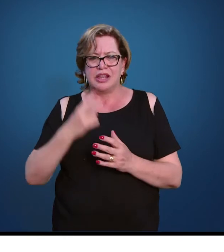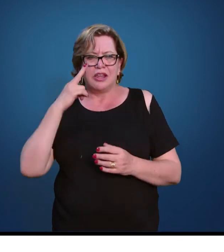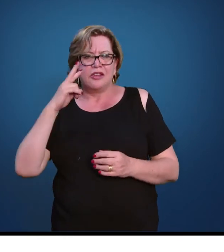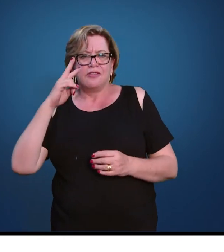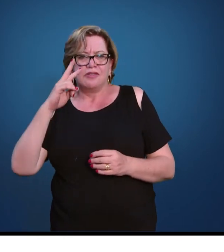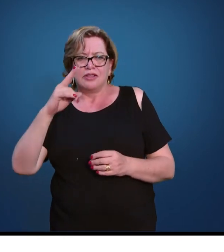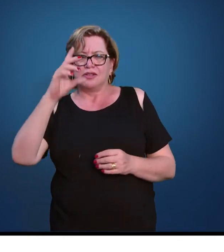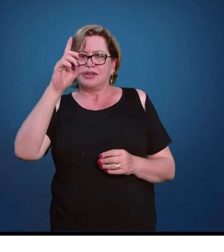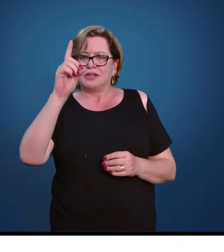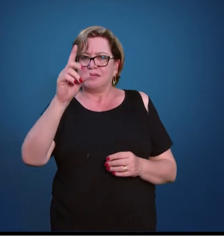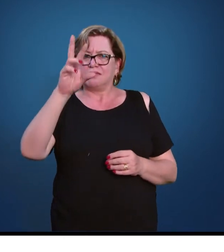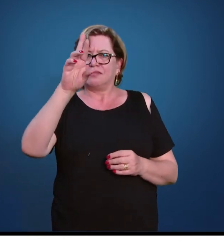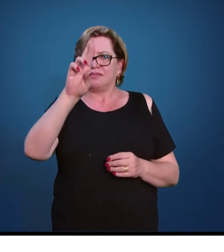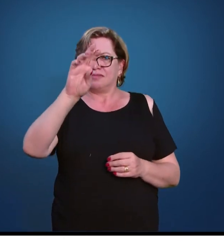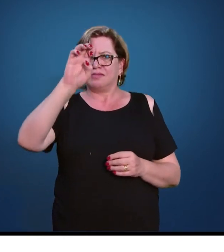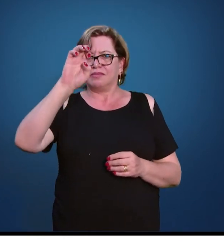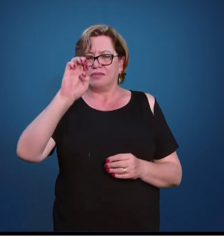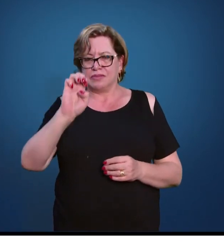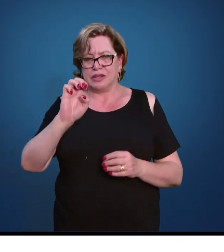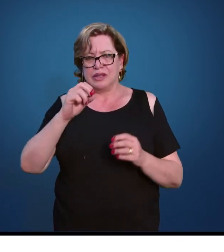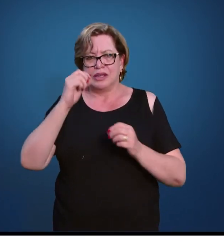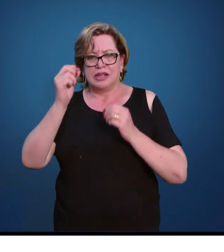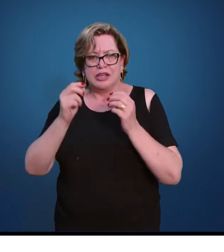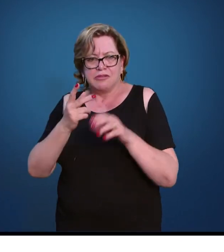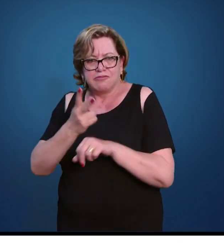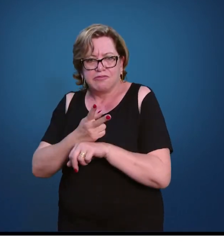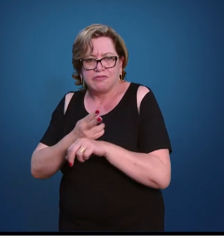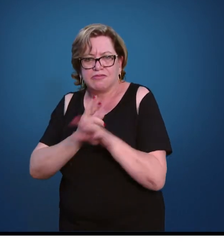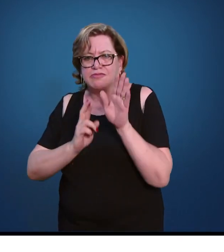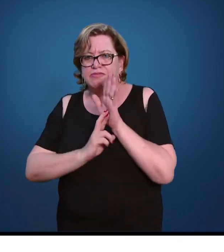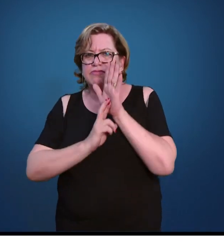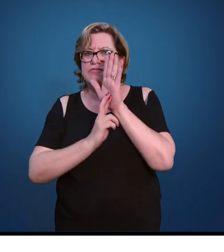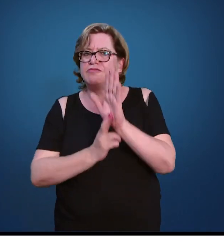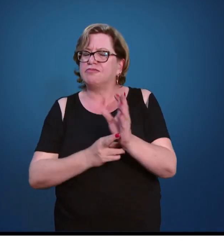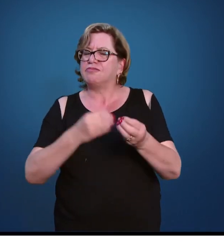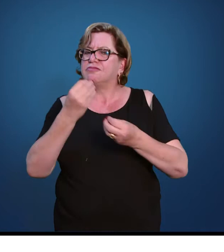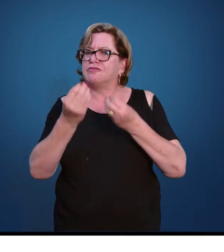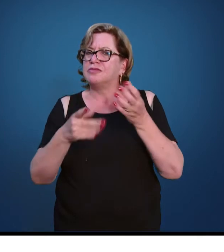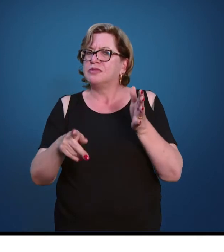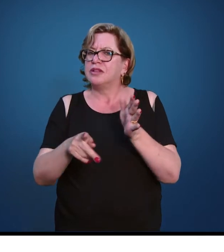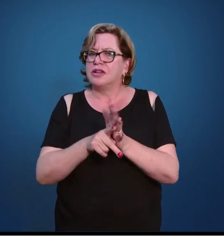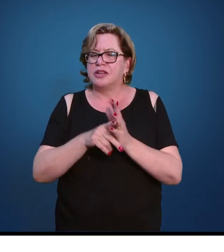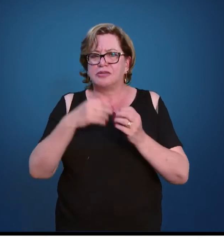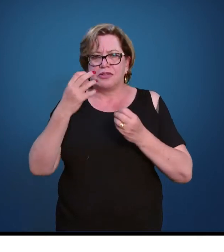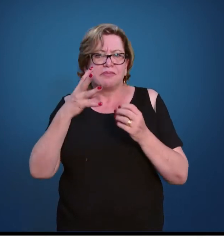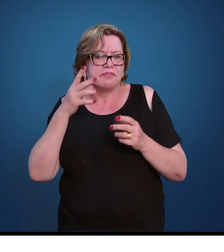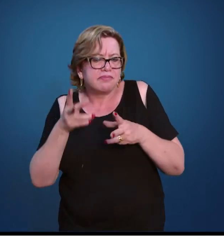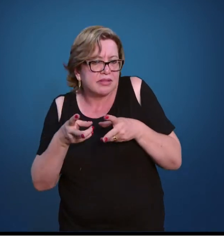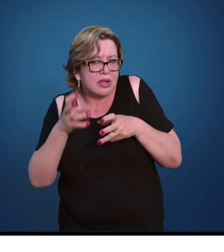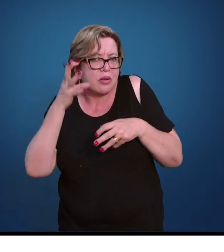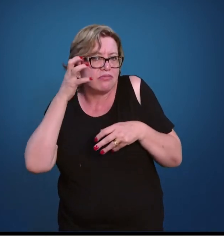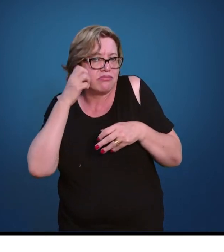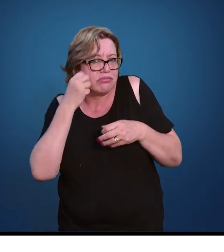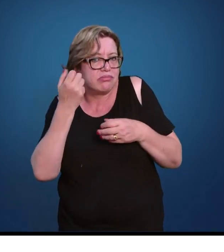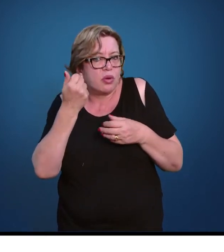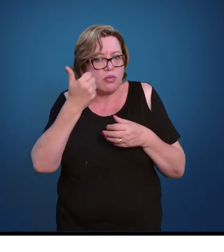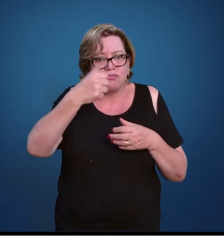DRE especificamente e buscam o resultado do exercício para saber se deu lucro ou